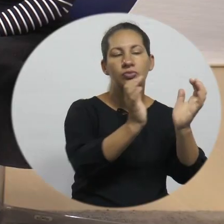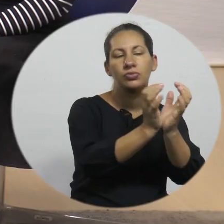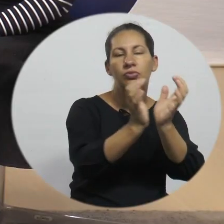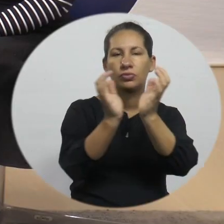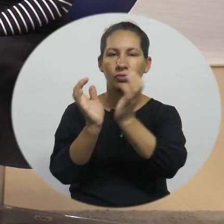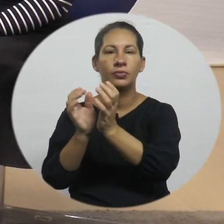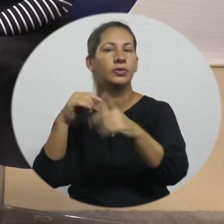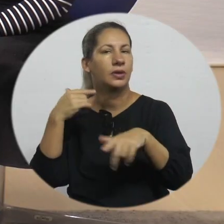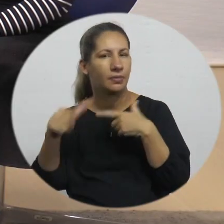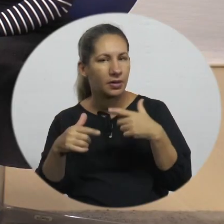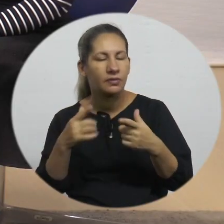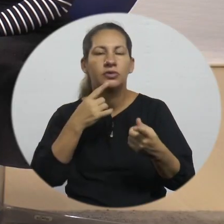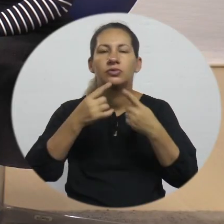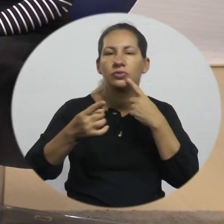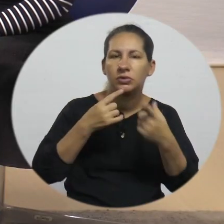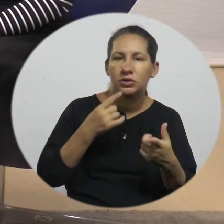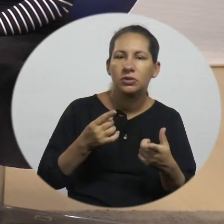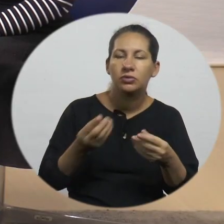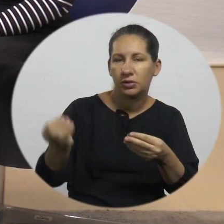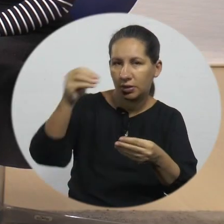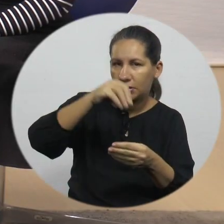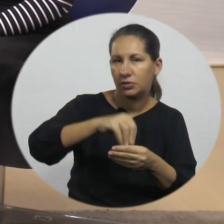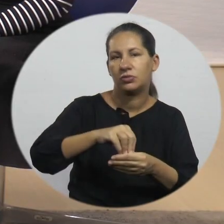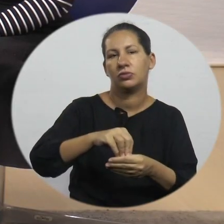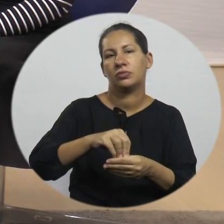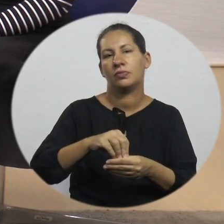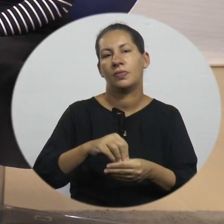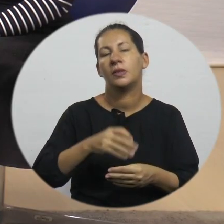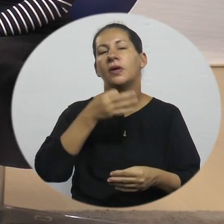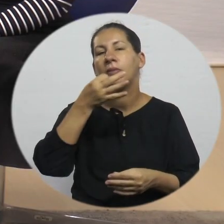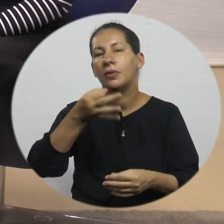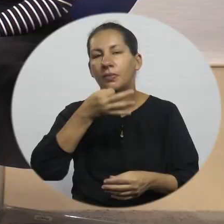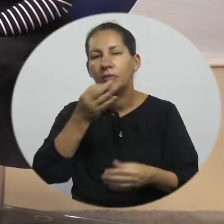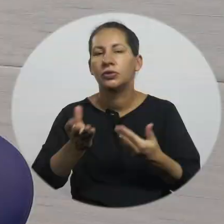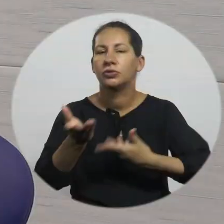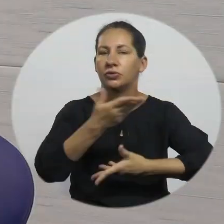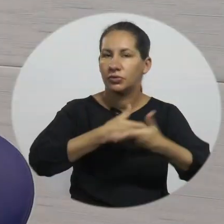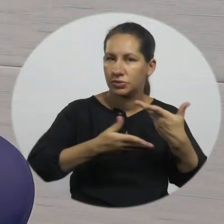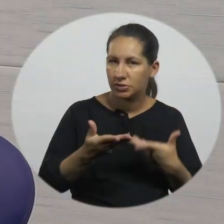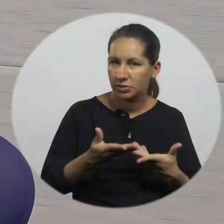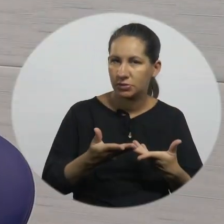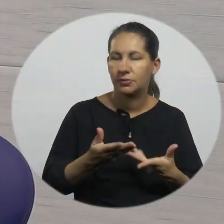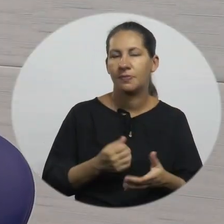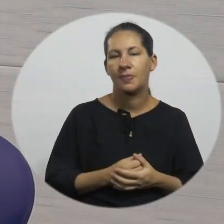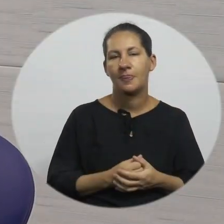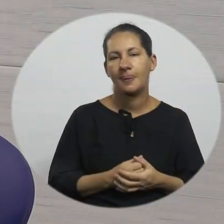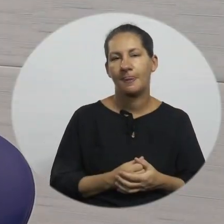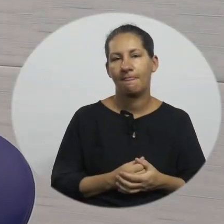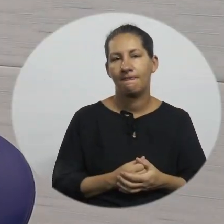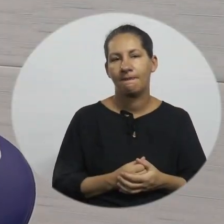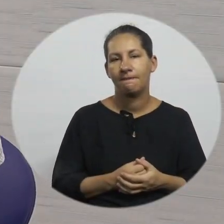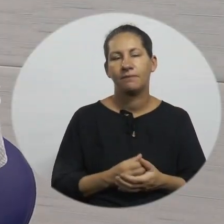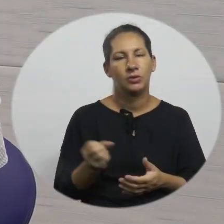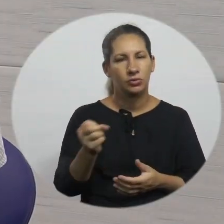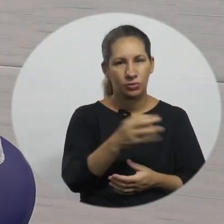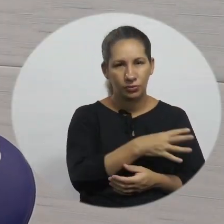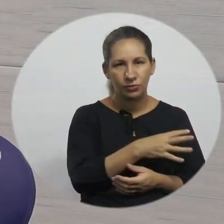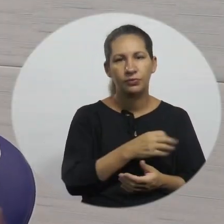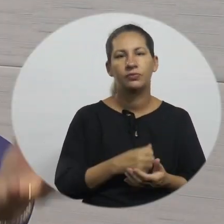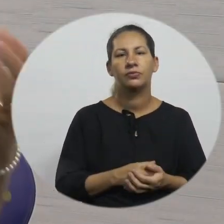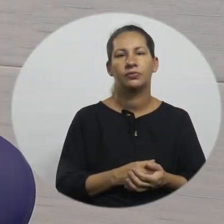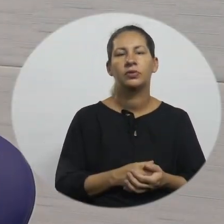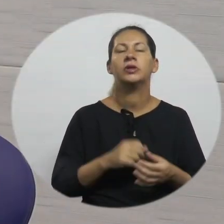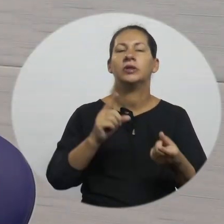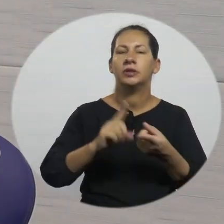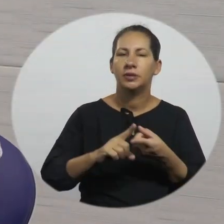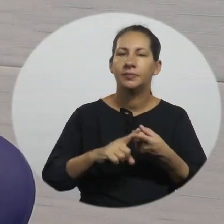Então os grupos eles trabalharam, discutiram isso internamente e trouxeram propostas E essas propostas, que de certa forma são inovadoras,